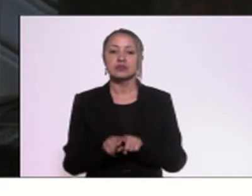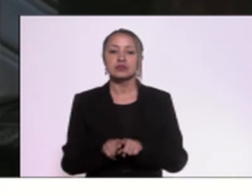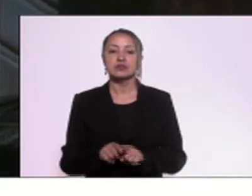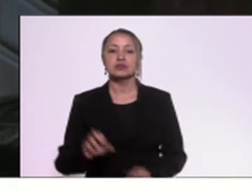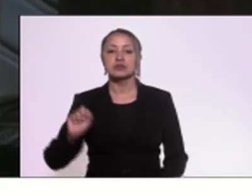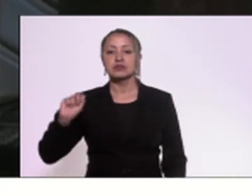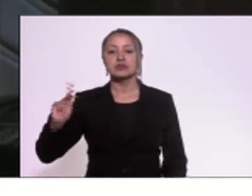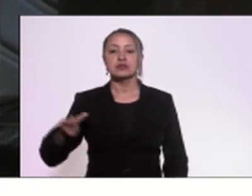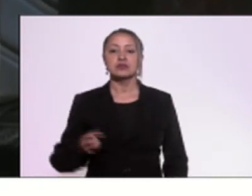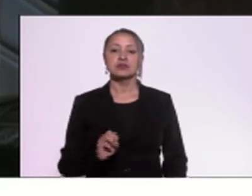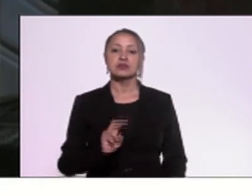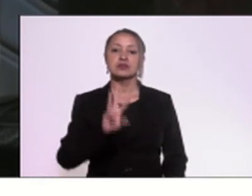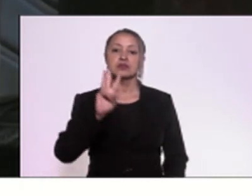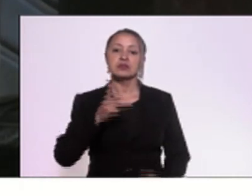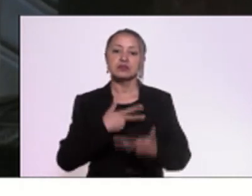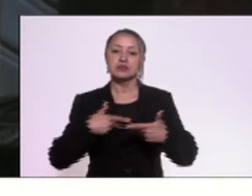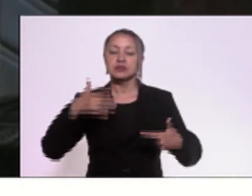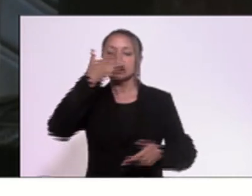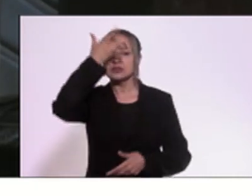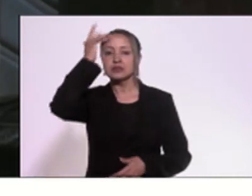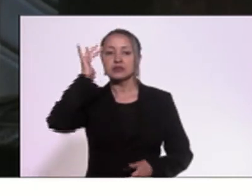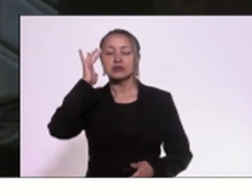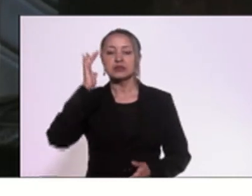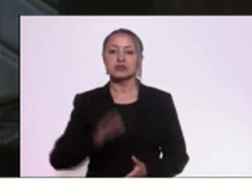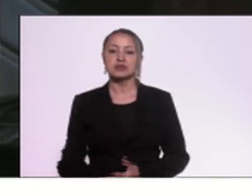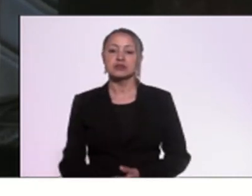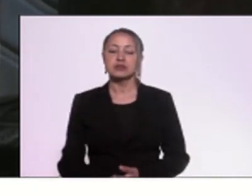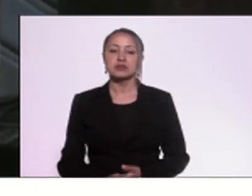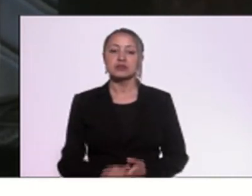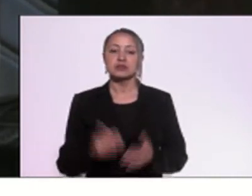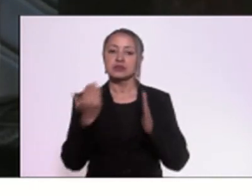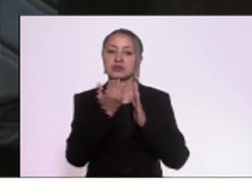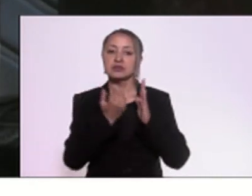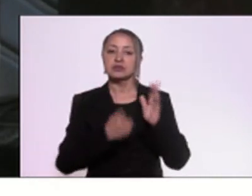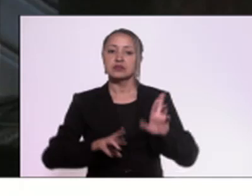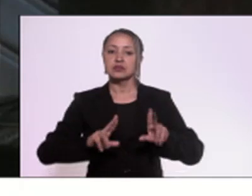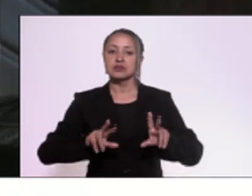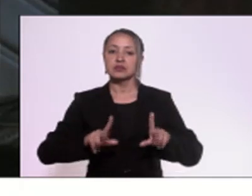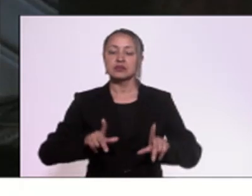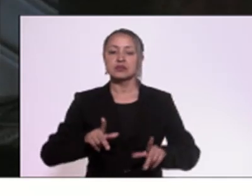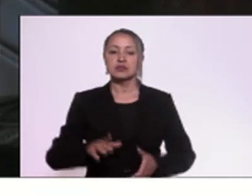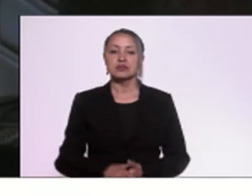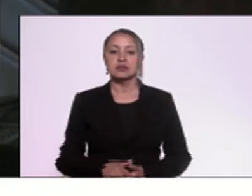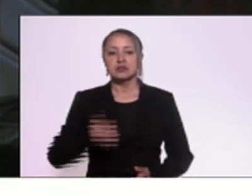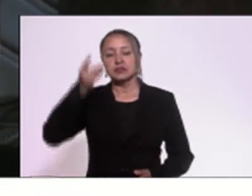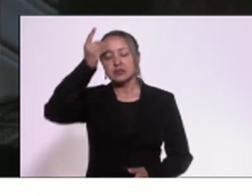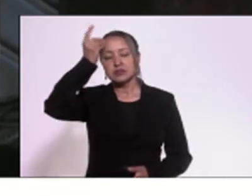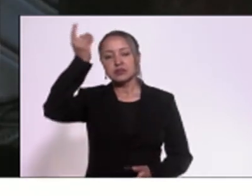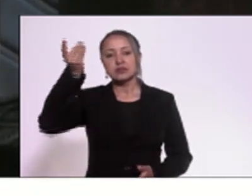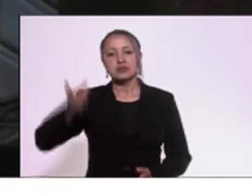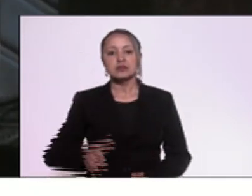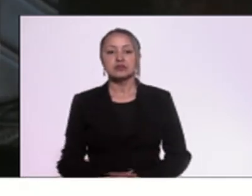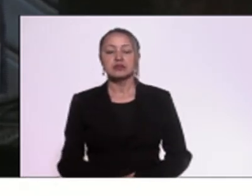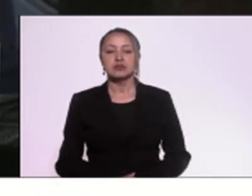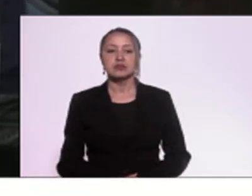a medalha Tiradentes, você não está dando qualquer medalha. Você está dando a medalha de um mártir para